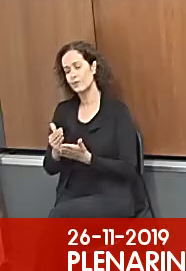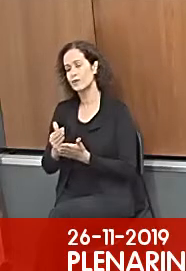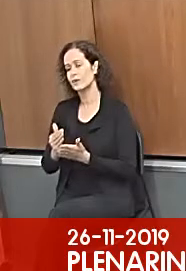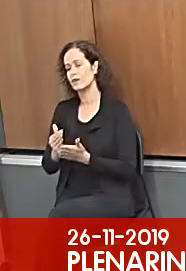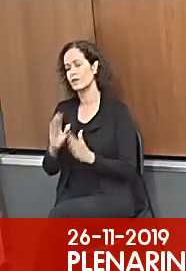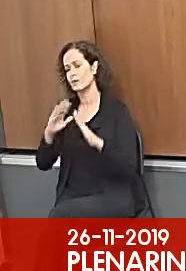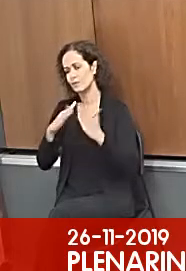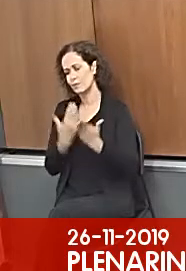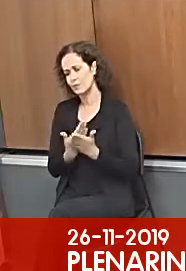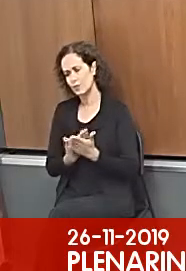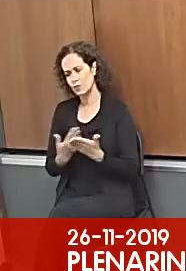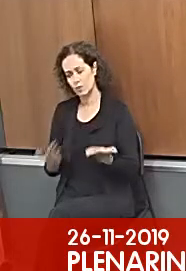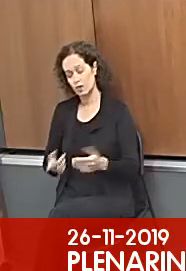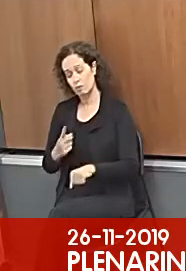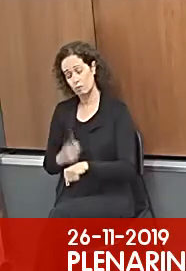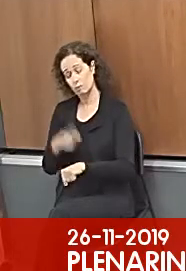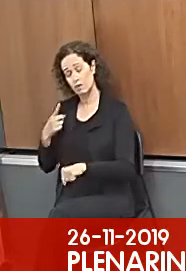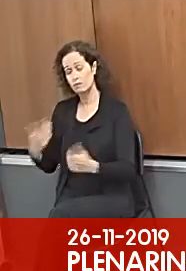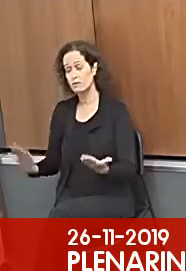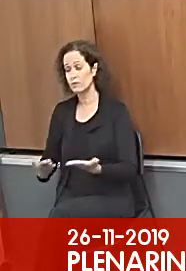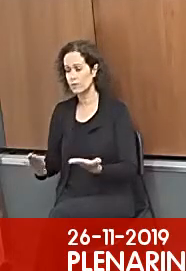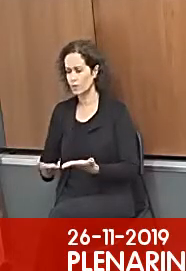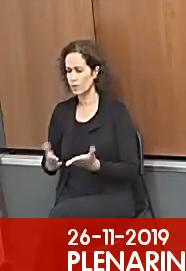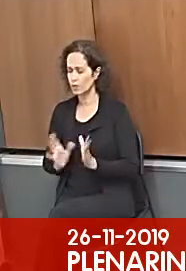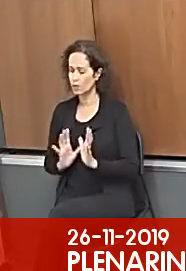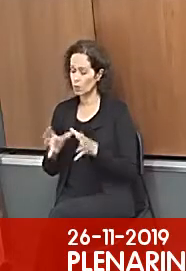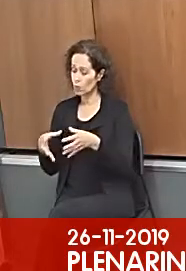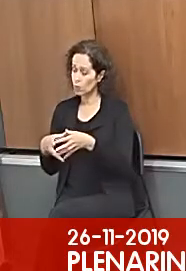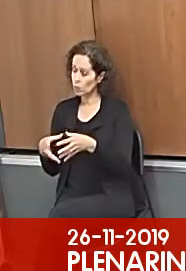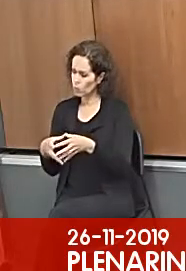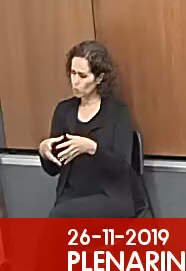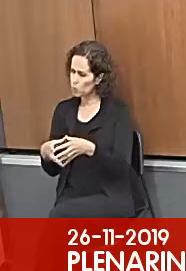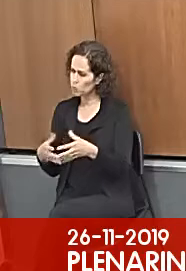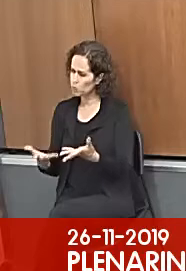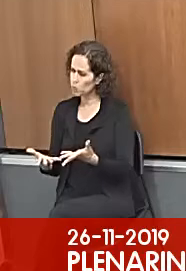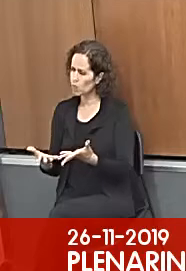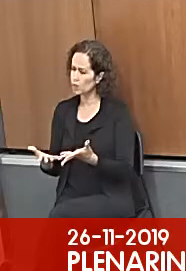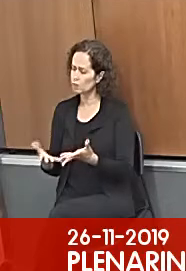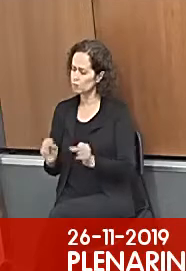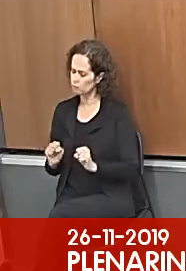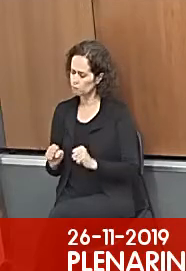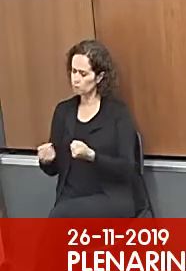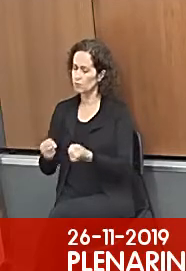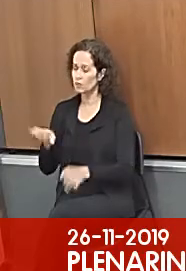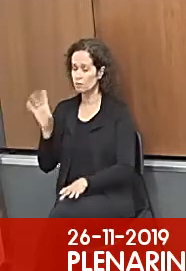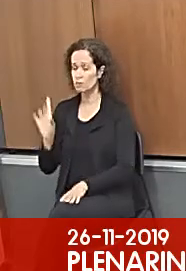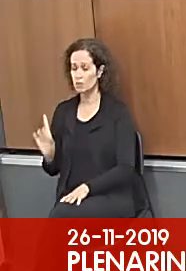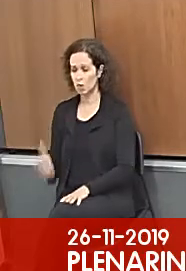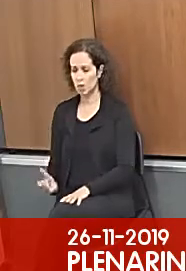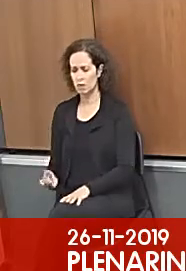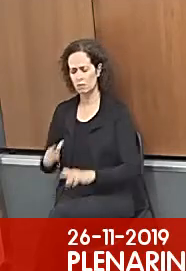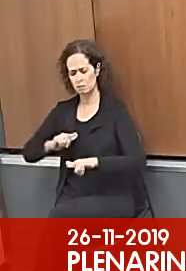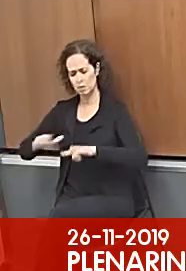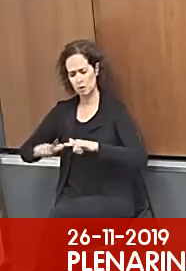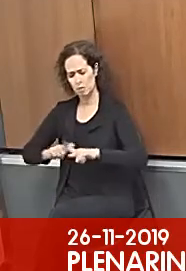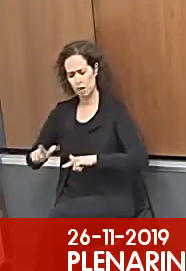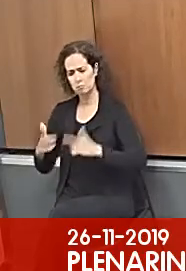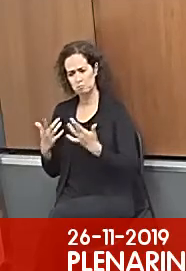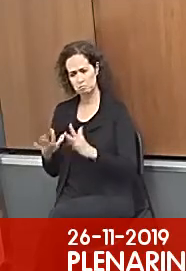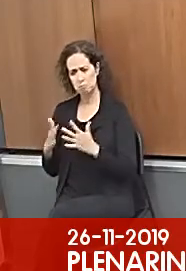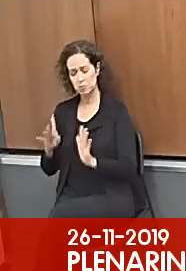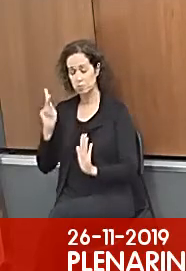escolas. Eu acho que o momento é esse. A comissão está fazendo um excelente trabalho. O projeto é muito